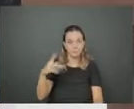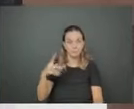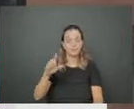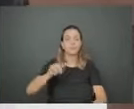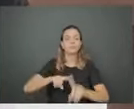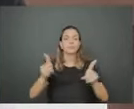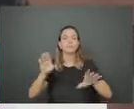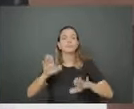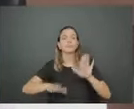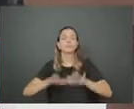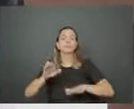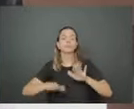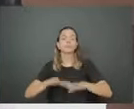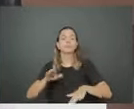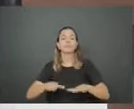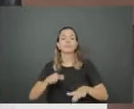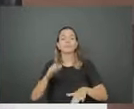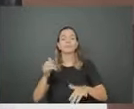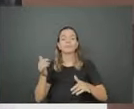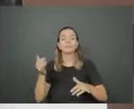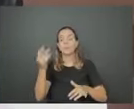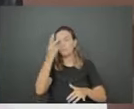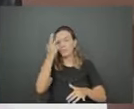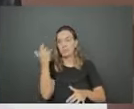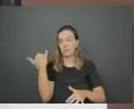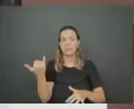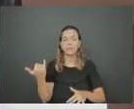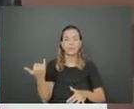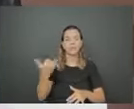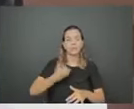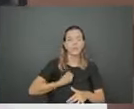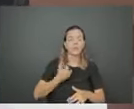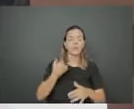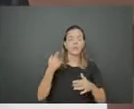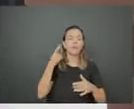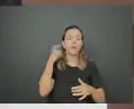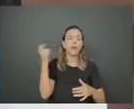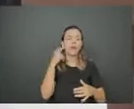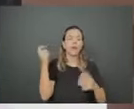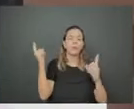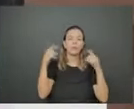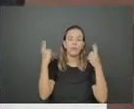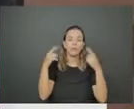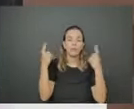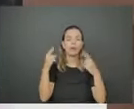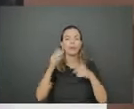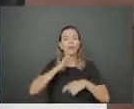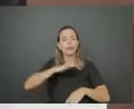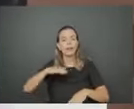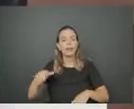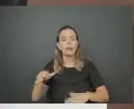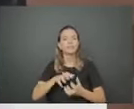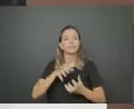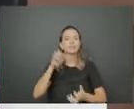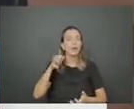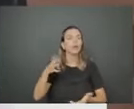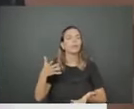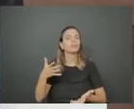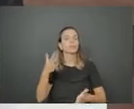as informações de que o barulho das sirenes de madrugada acorda crianças, perturba idosos, enfim. E a gente sabe que hoje tem